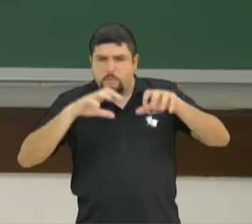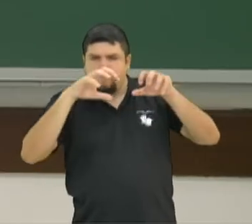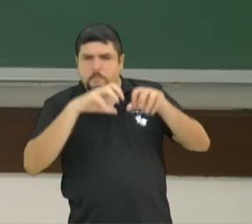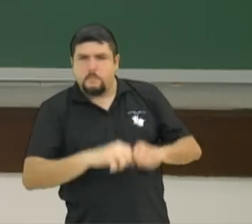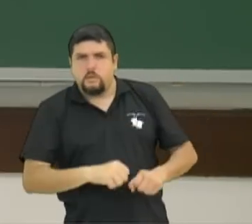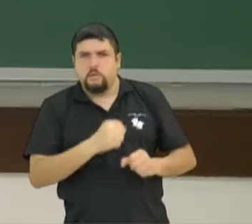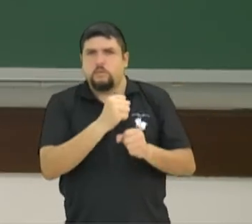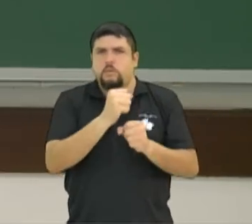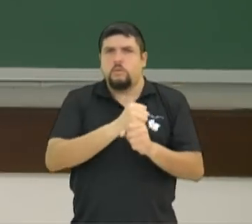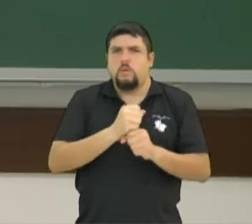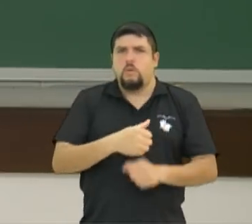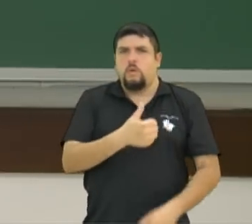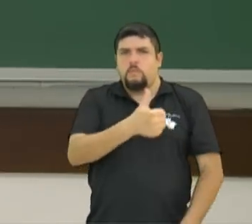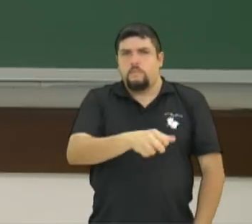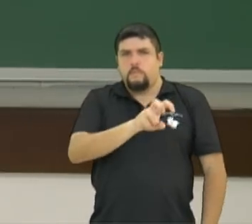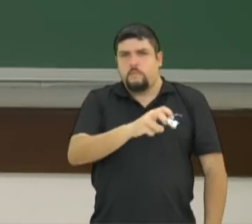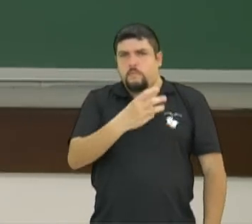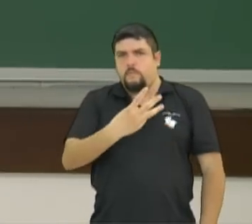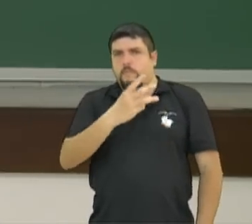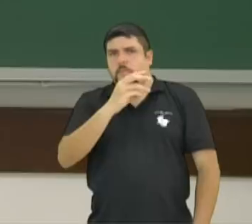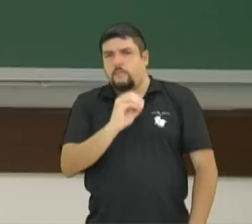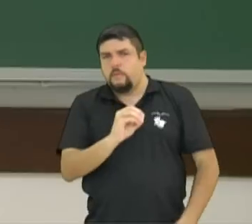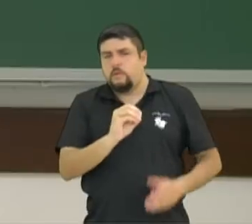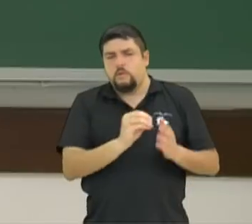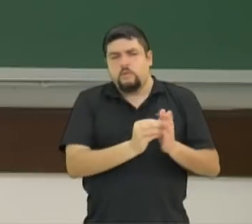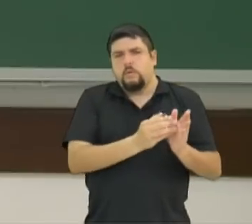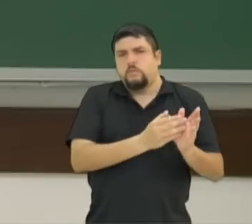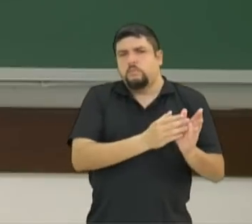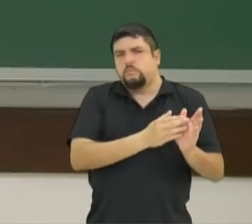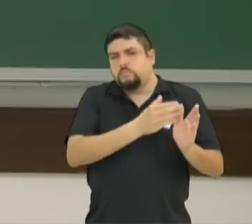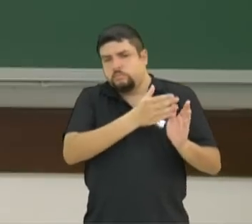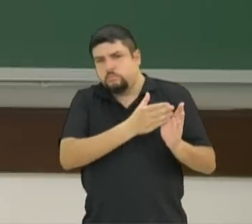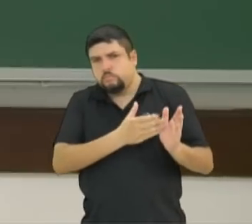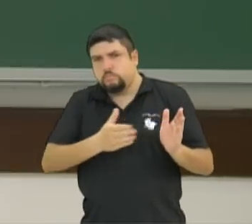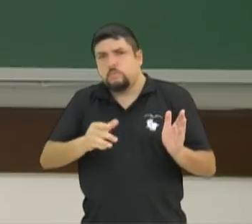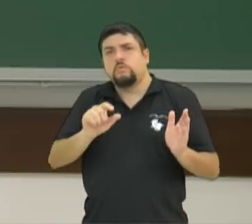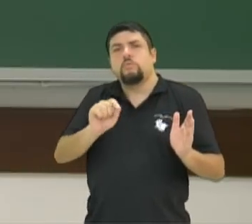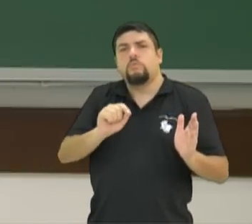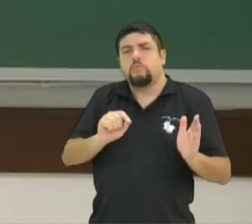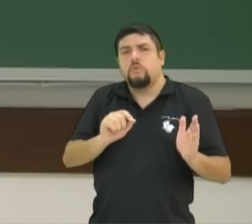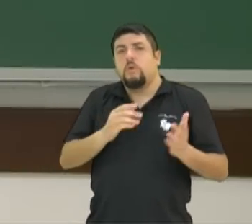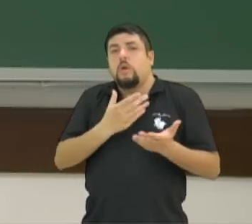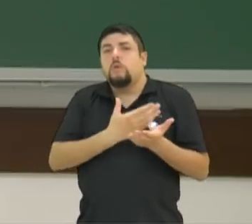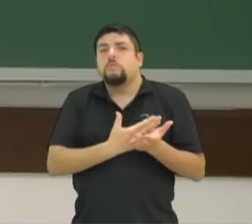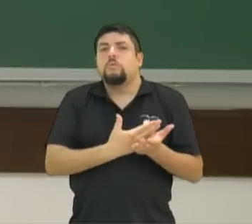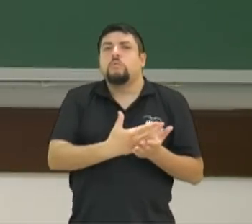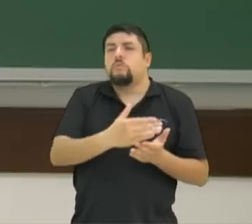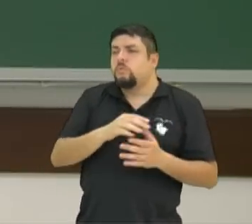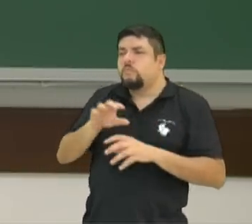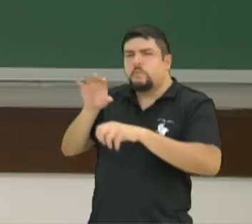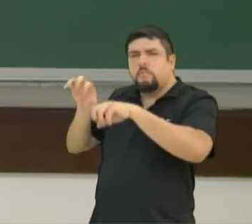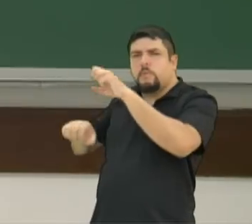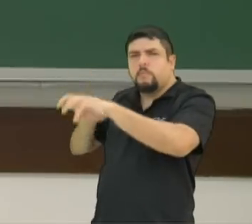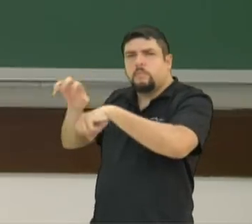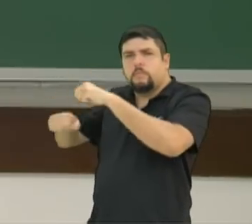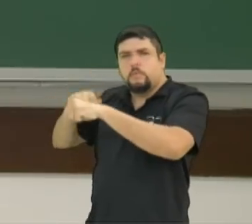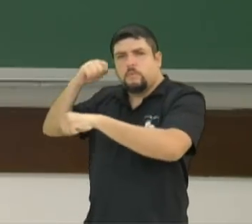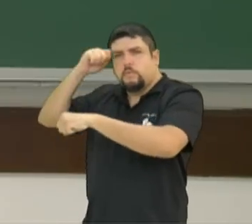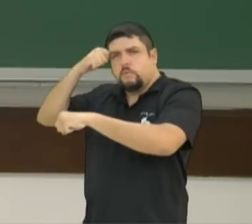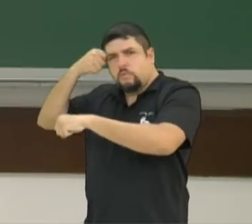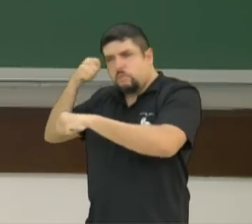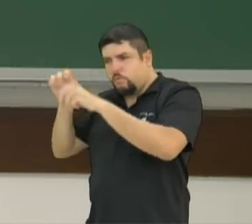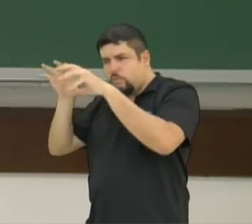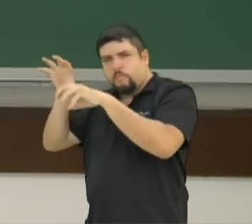e a partir daí a gente começa a trazer esses escravos, esses africanos, para serem escravizados aqui no Brasil.